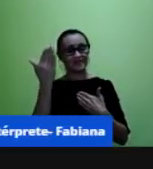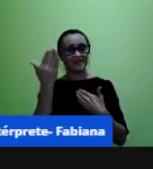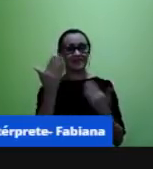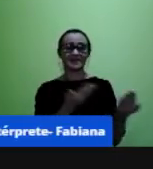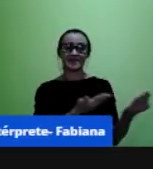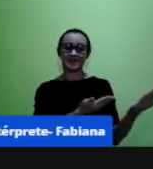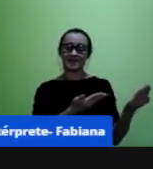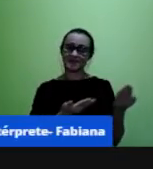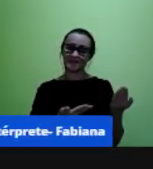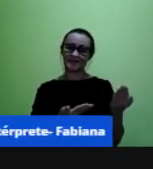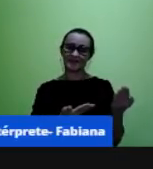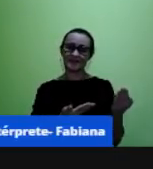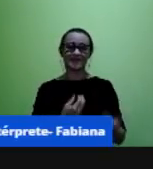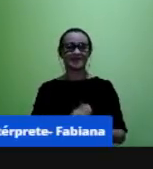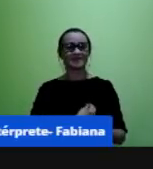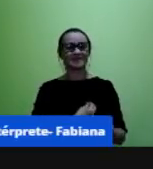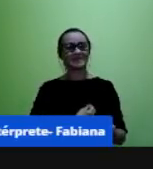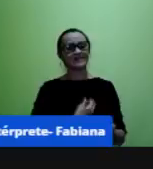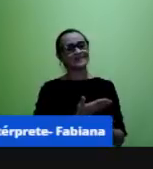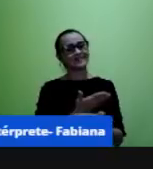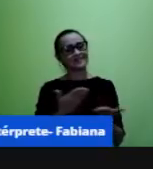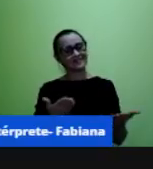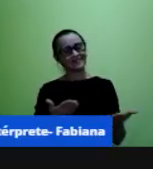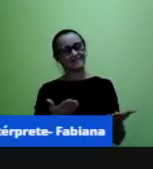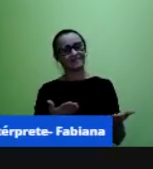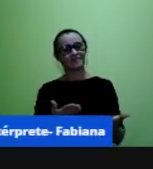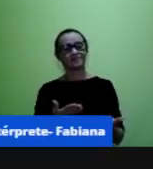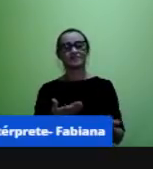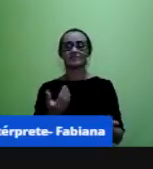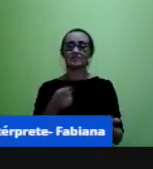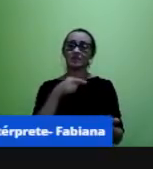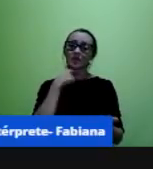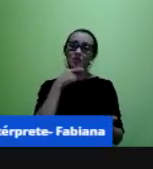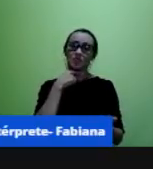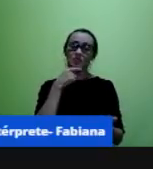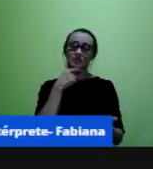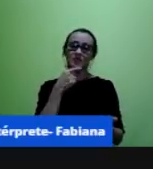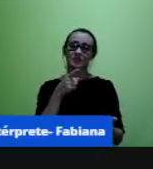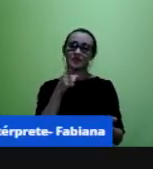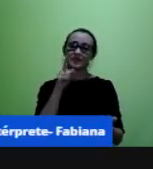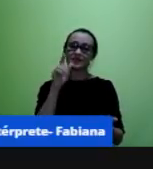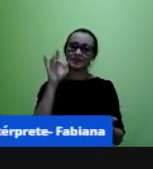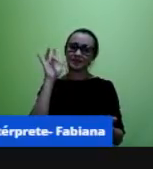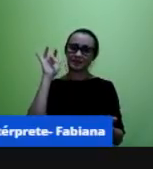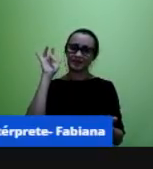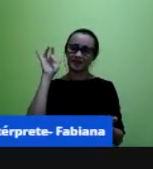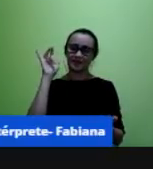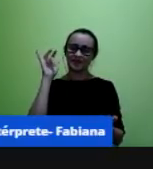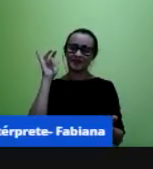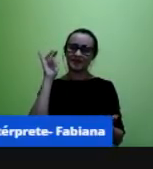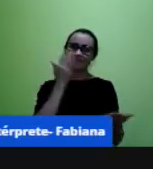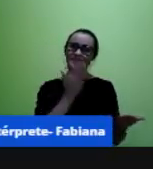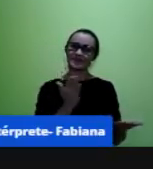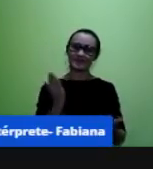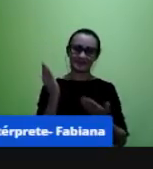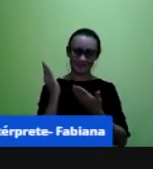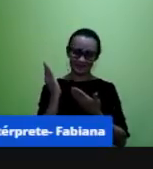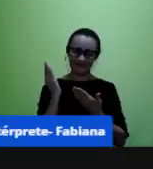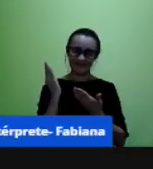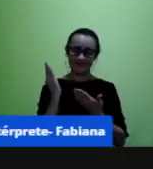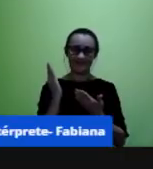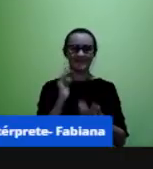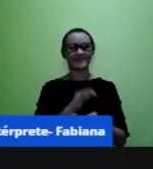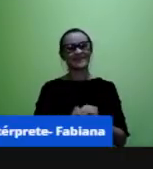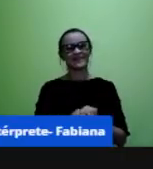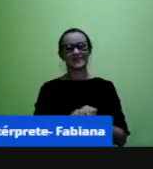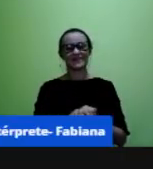e estou aqui à disposição se alguém quiser tirar alguma dúvida. Eu vou deixar meu Instagram aqui, ó, se vocês quiserem falar comigo lá, tá